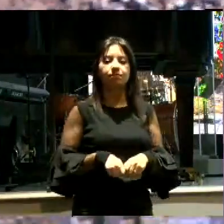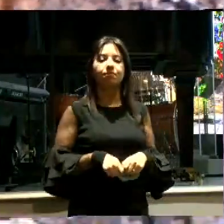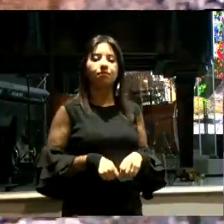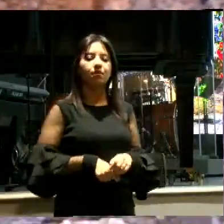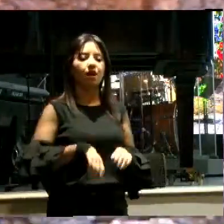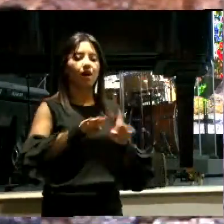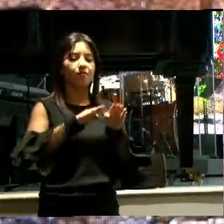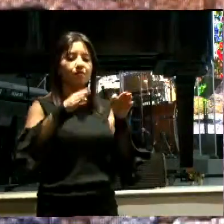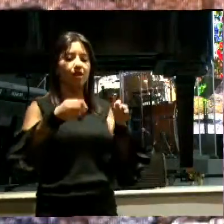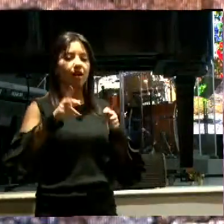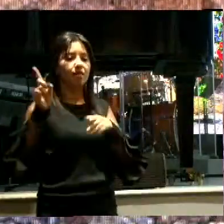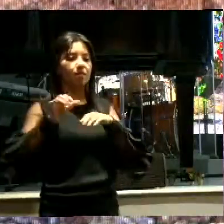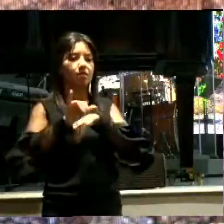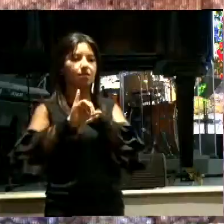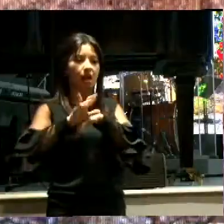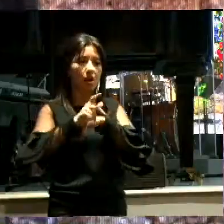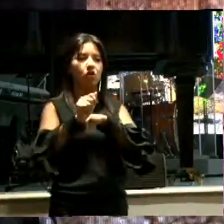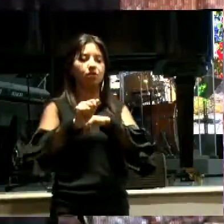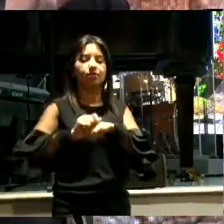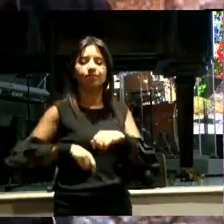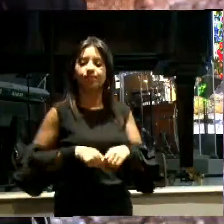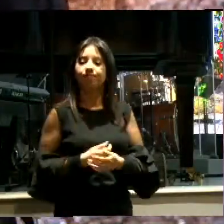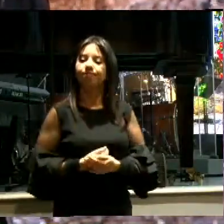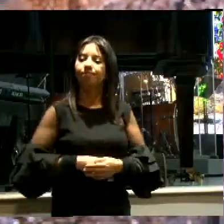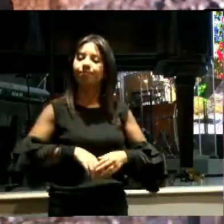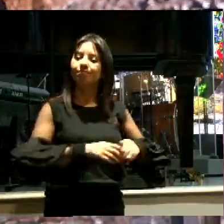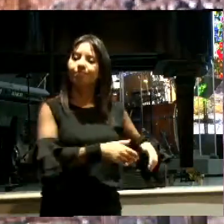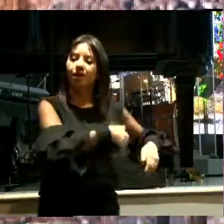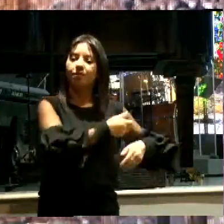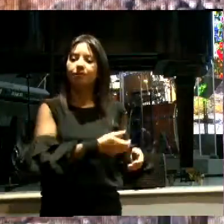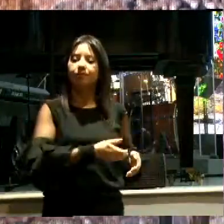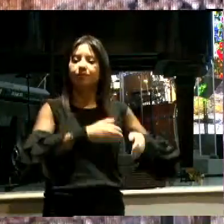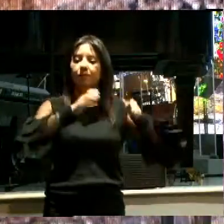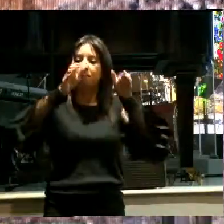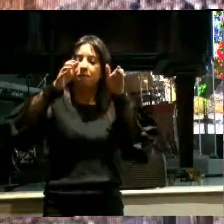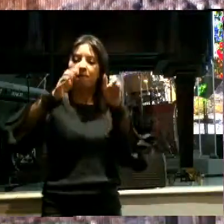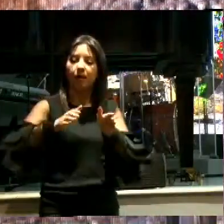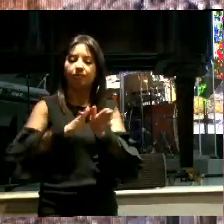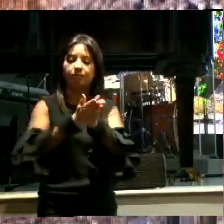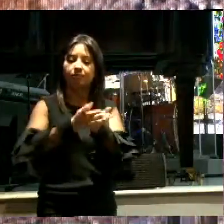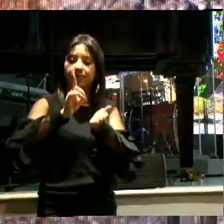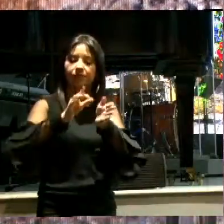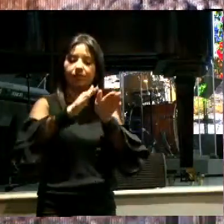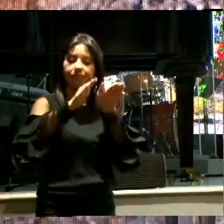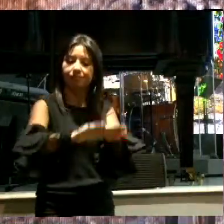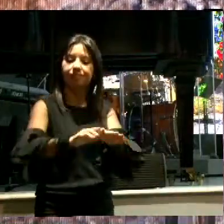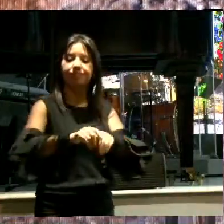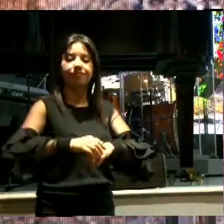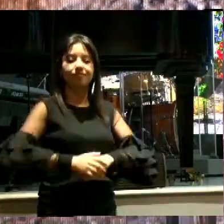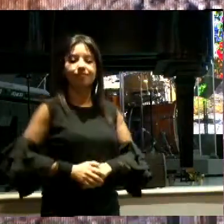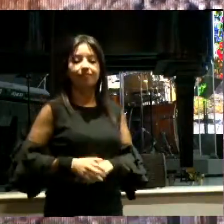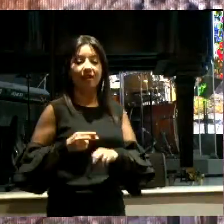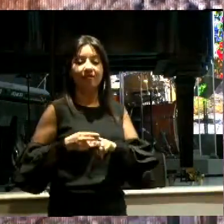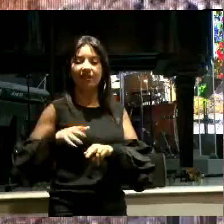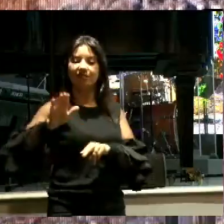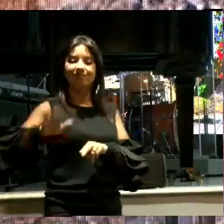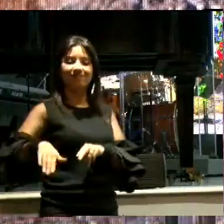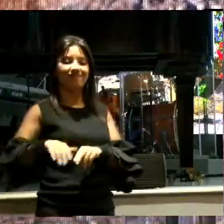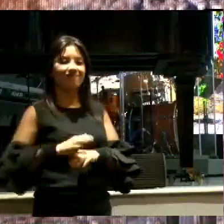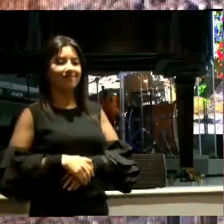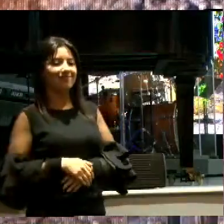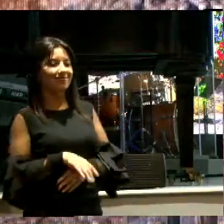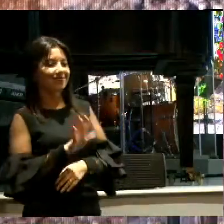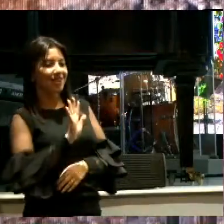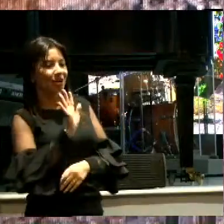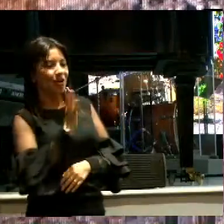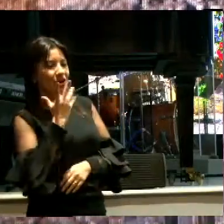lá, peguei minha biblinha, botei minha bíblia, botei minhas coisinhas lá. E falei assim, oi linda, como é que você está?